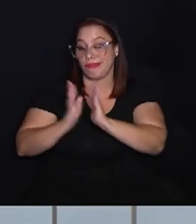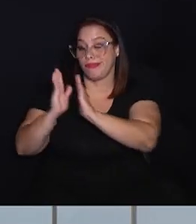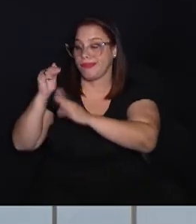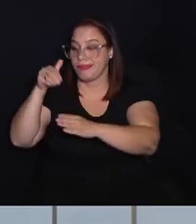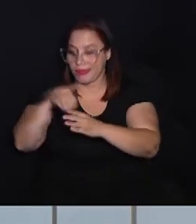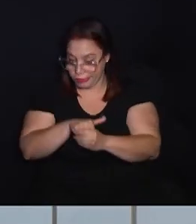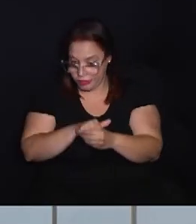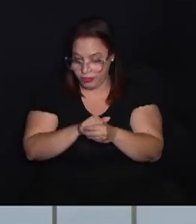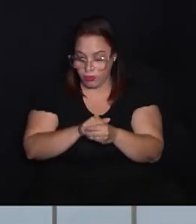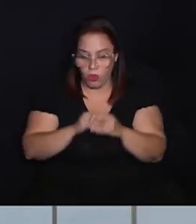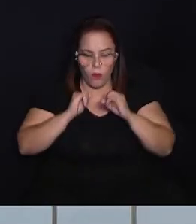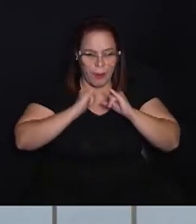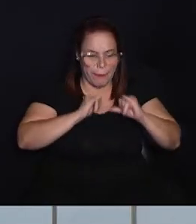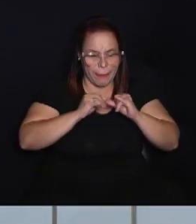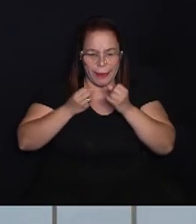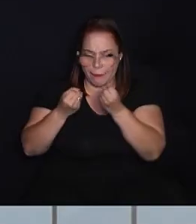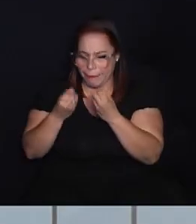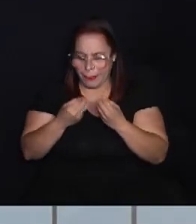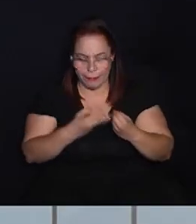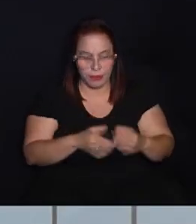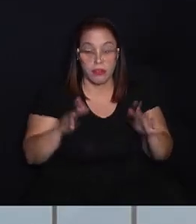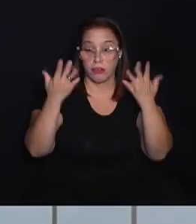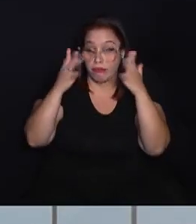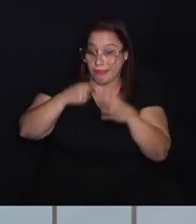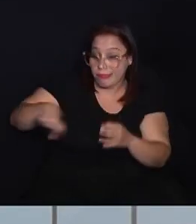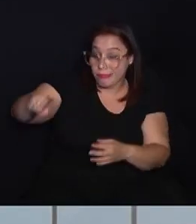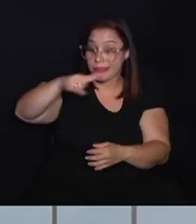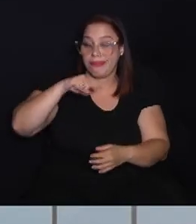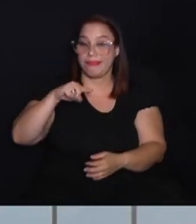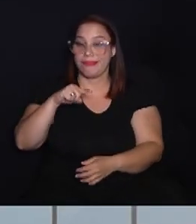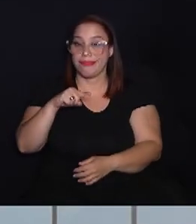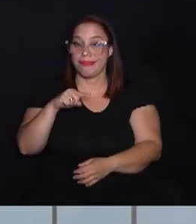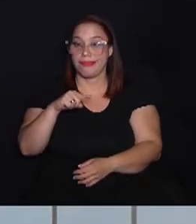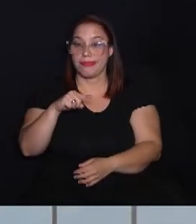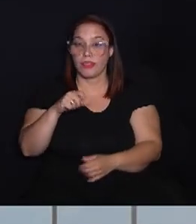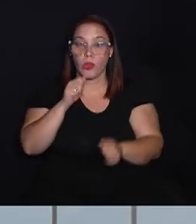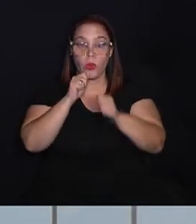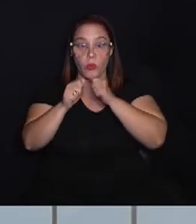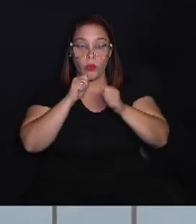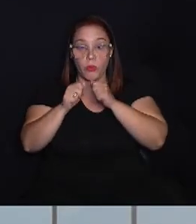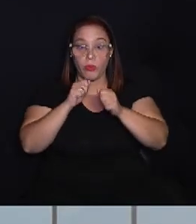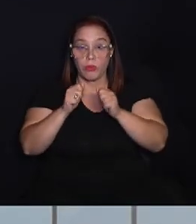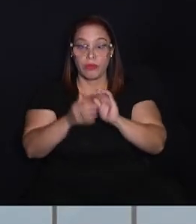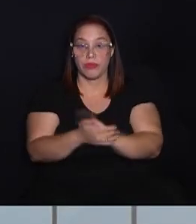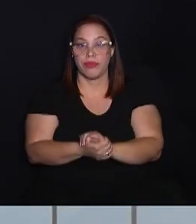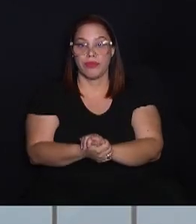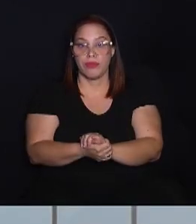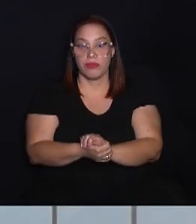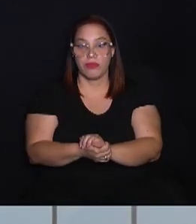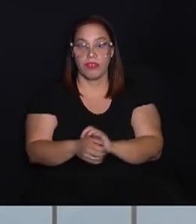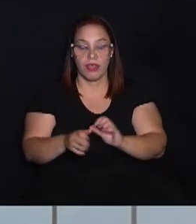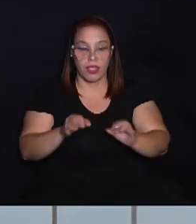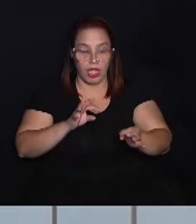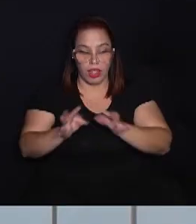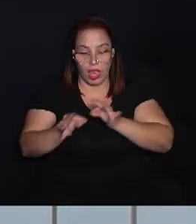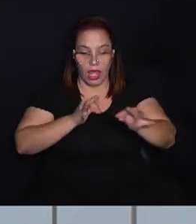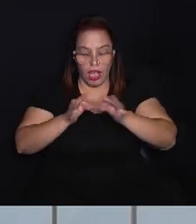nenhuma acusação de corrupção, as pessoas valorizam isso. E também, eu acho que a grande